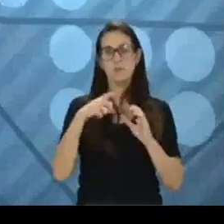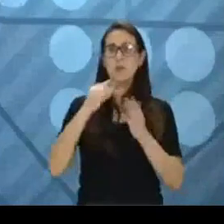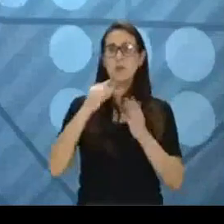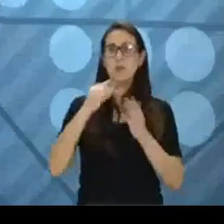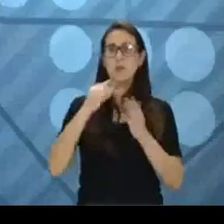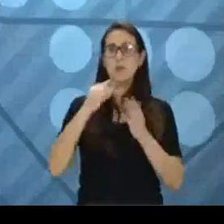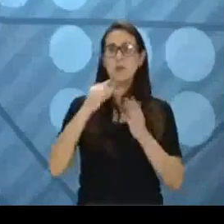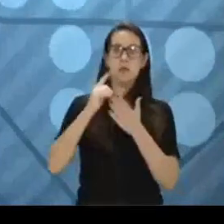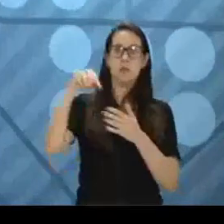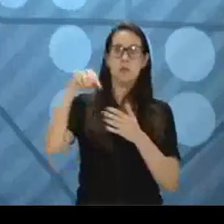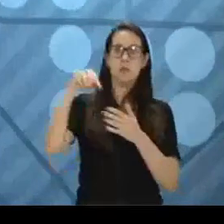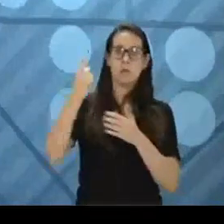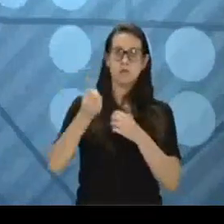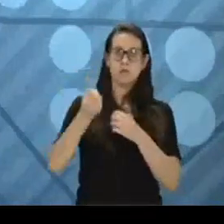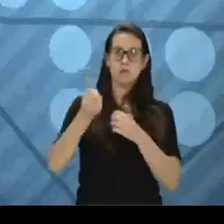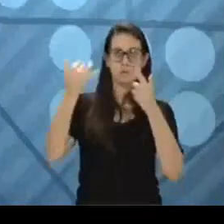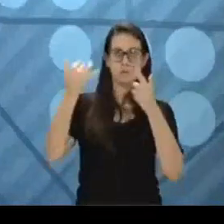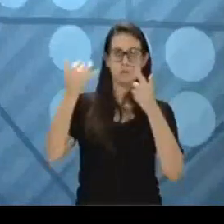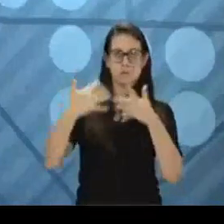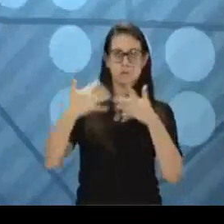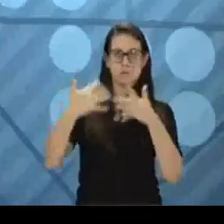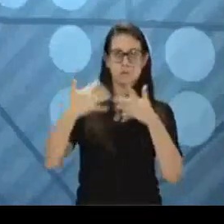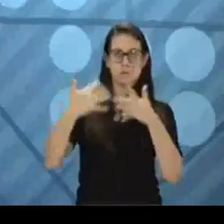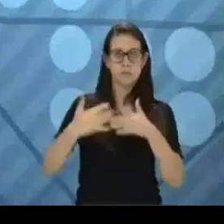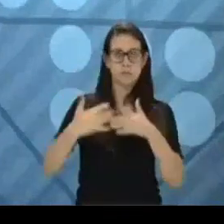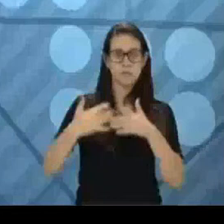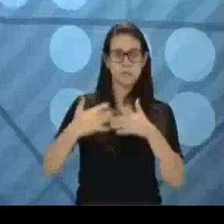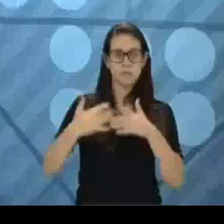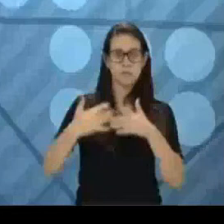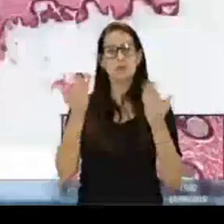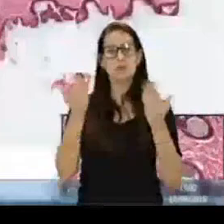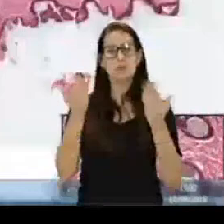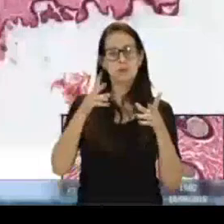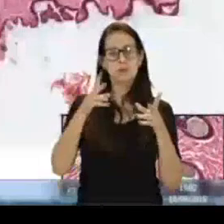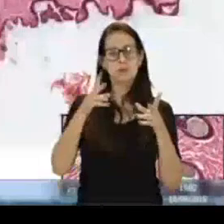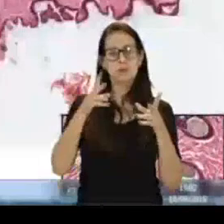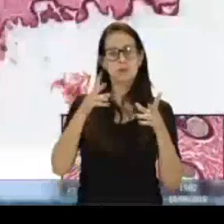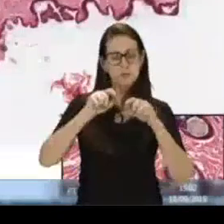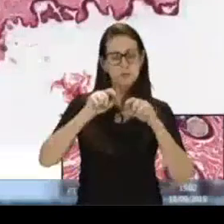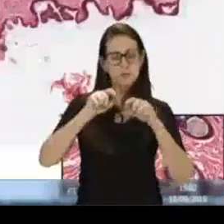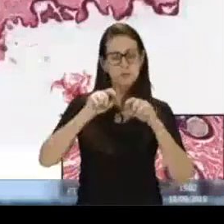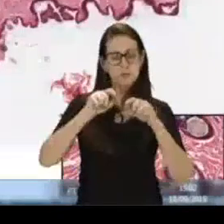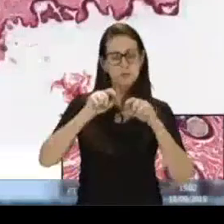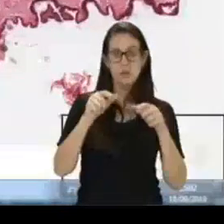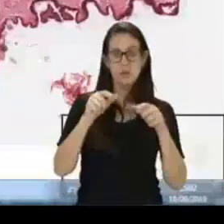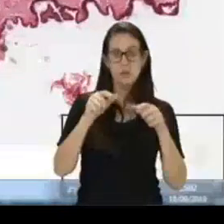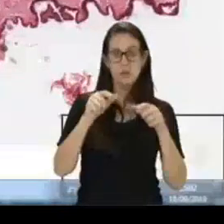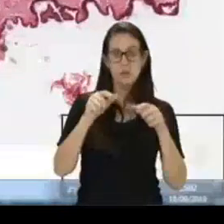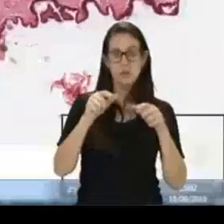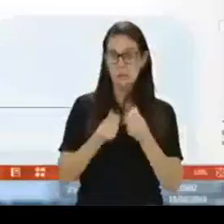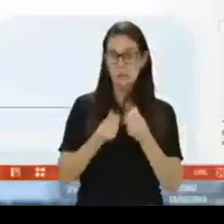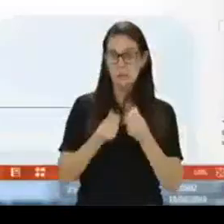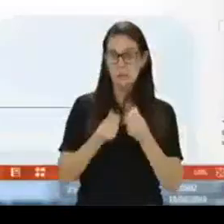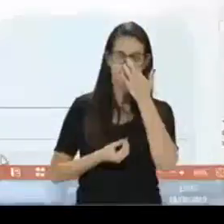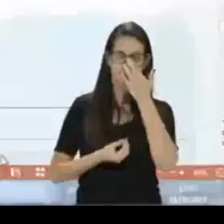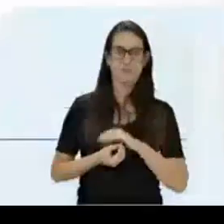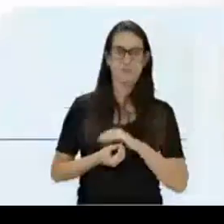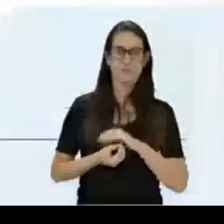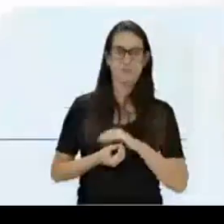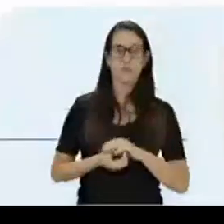aulas. Então, nós vamos retomar as nossas comparações e nós vamos observar agora a nossa lâmina, então, de